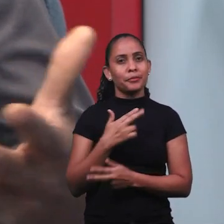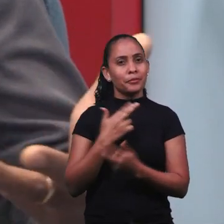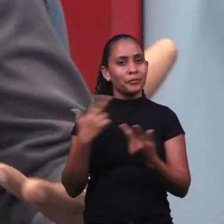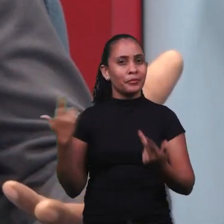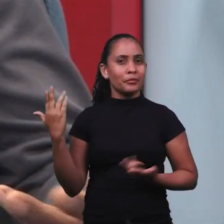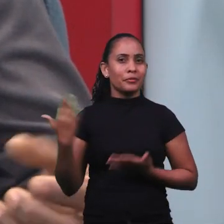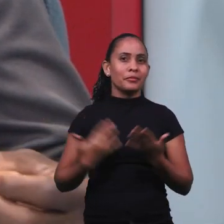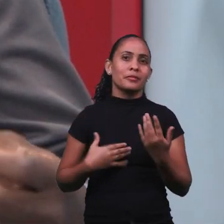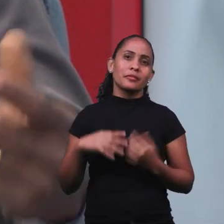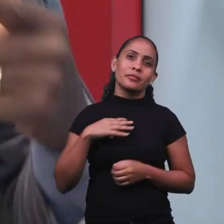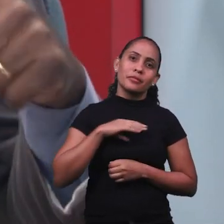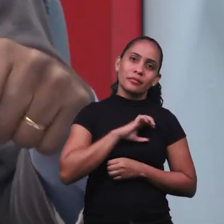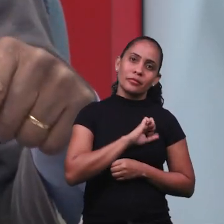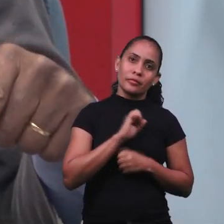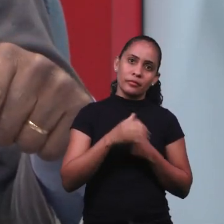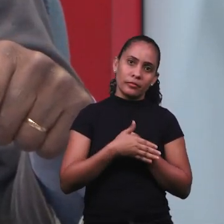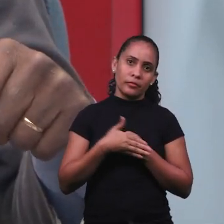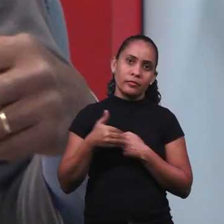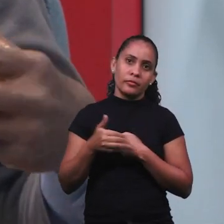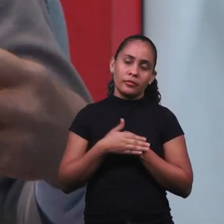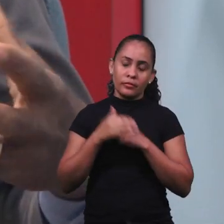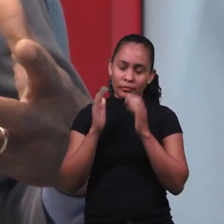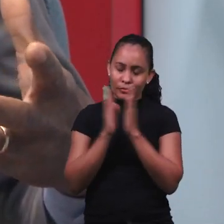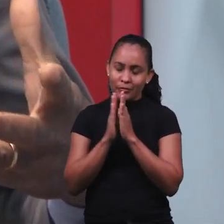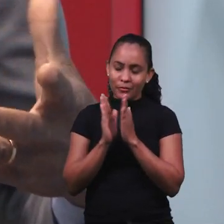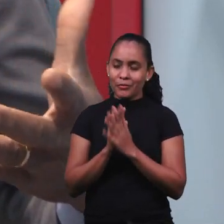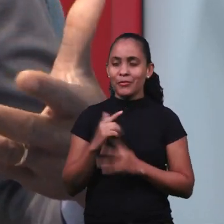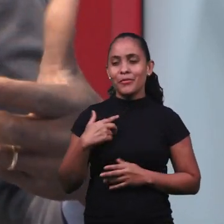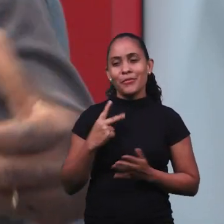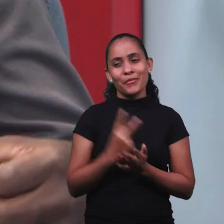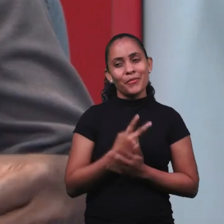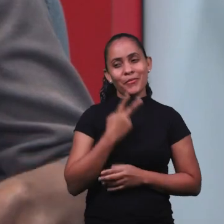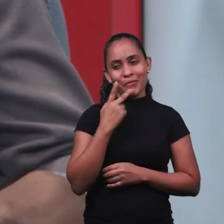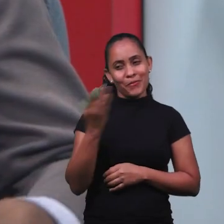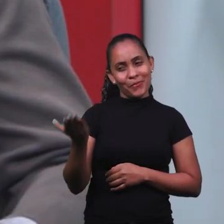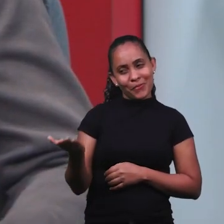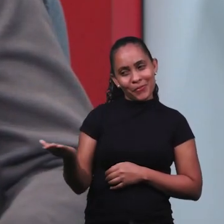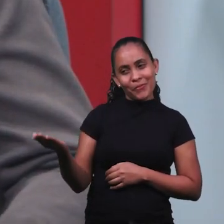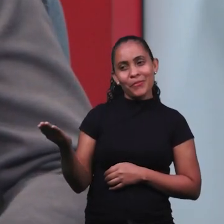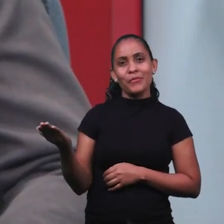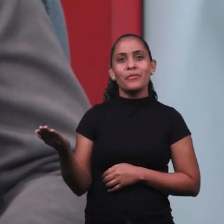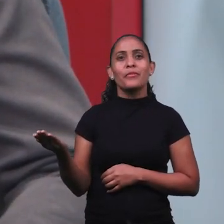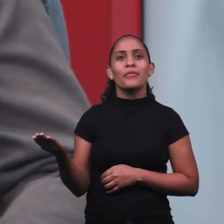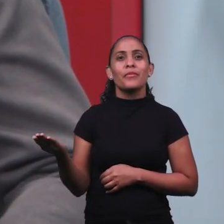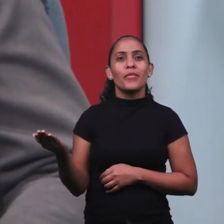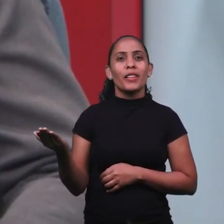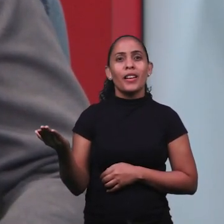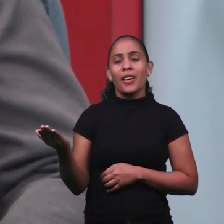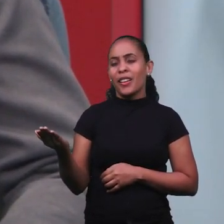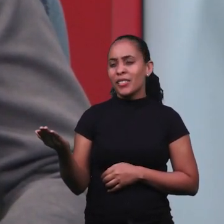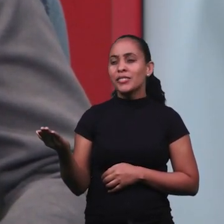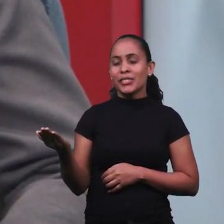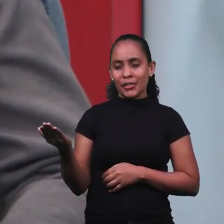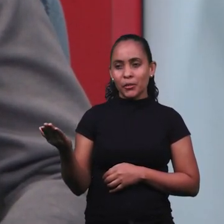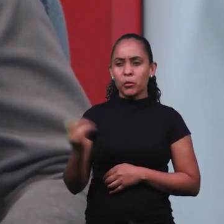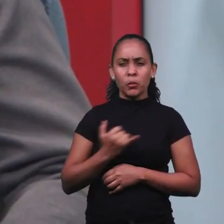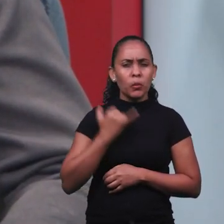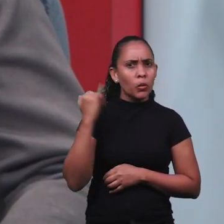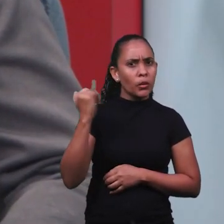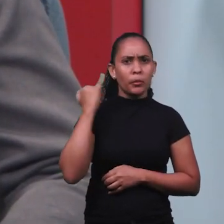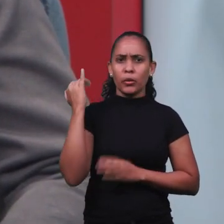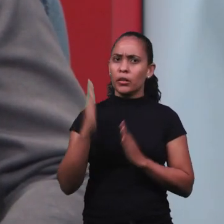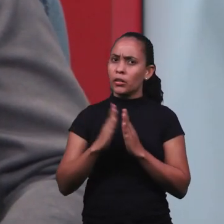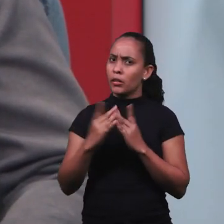irmãos tão amorosos que ora. Eu sempre falo que esses irmãos são uma das colunas das igrejas porque